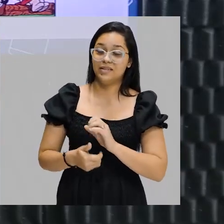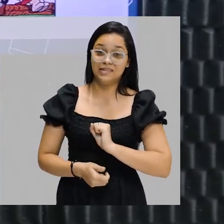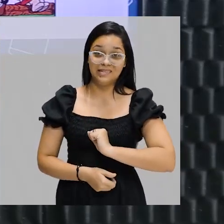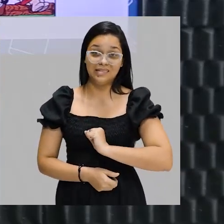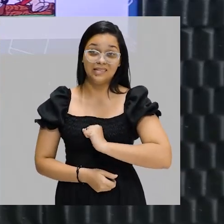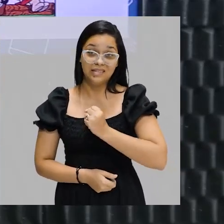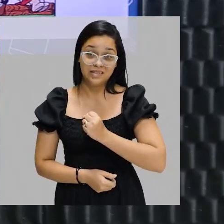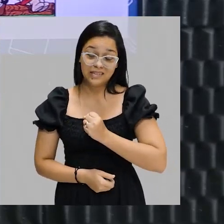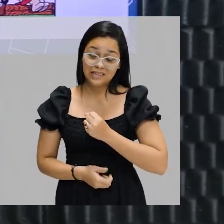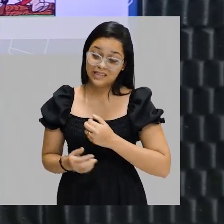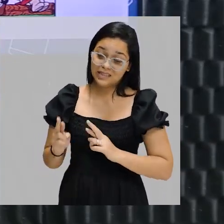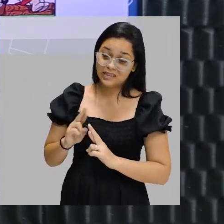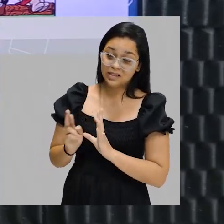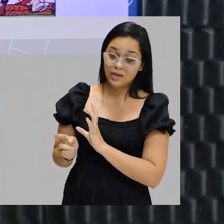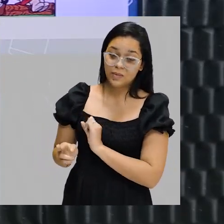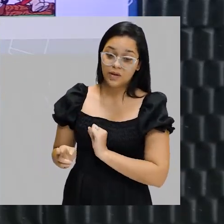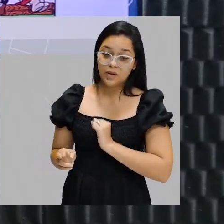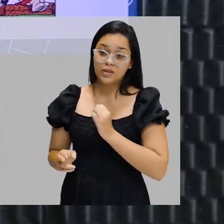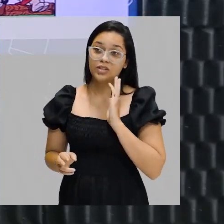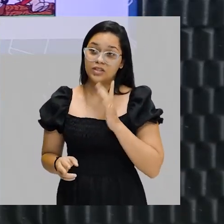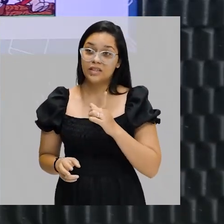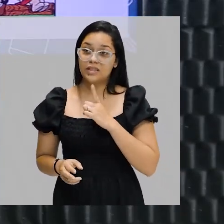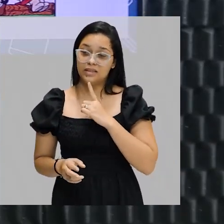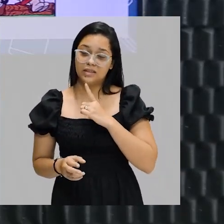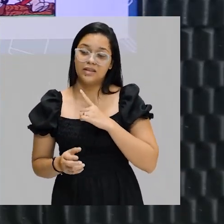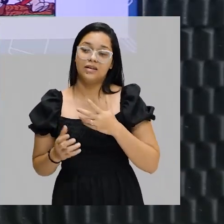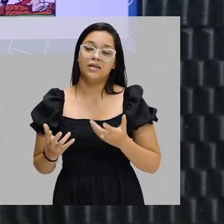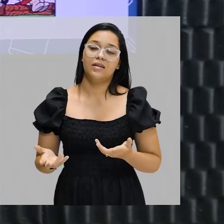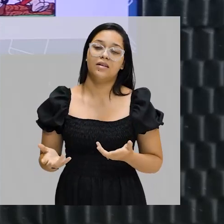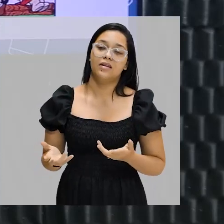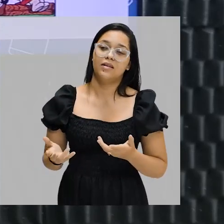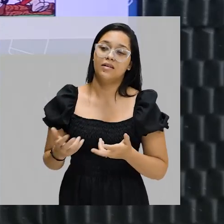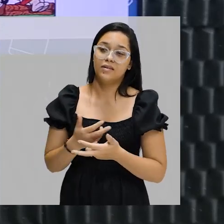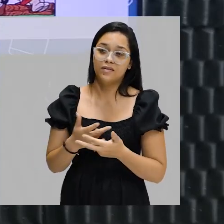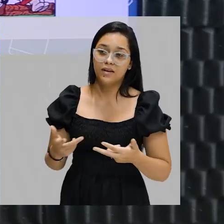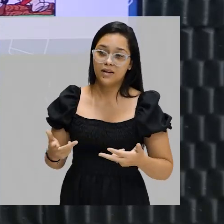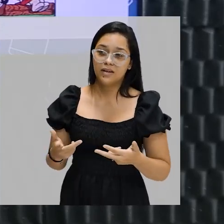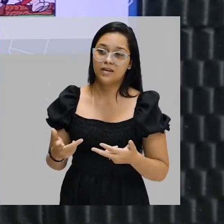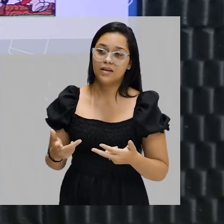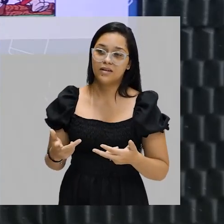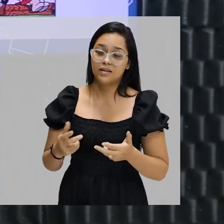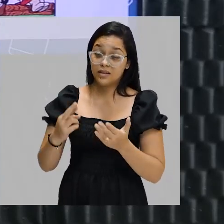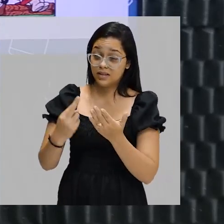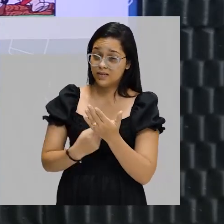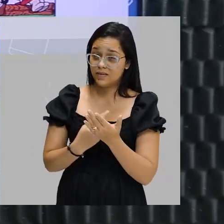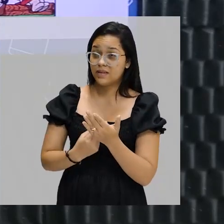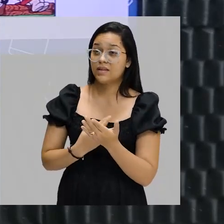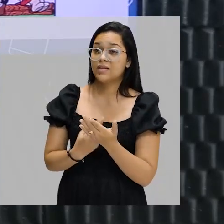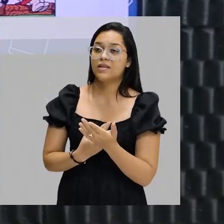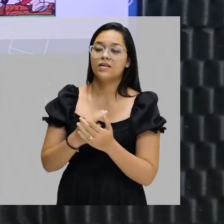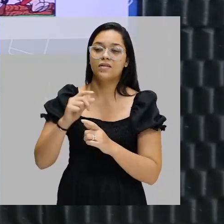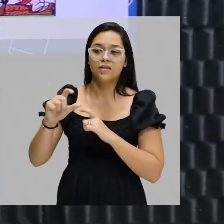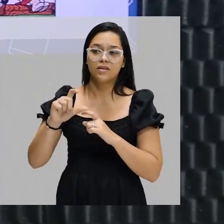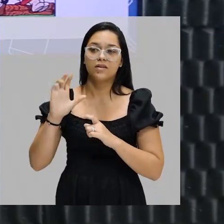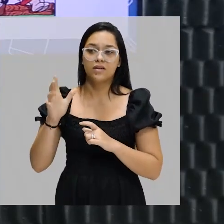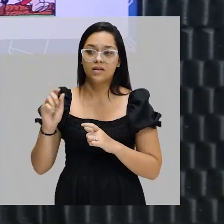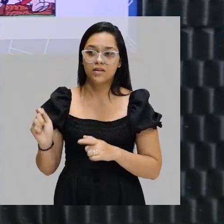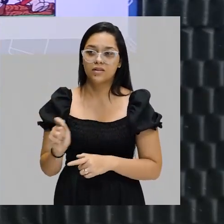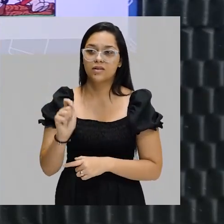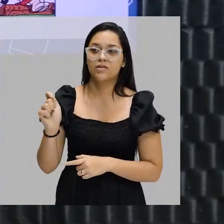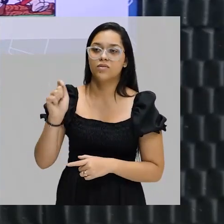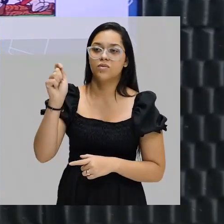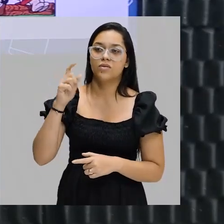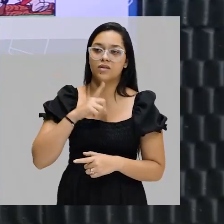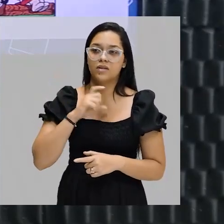Ódio uma relação de Amor e Ódio né a gente já viu até aqui nas revistinhas né HQ de adulto eles